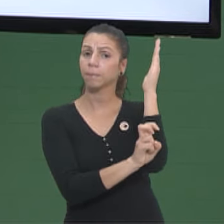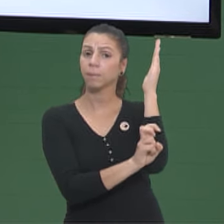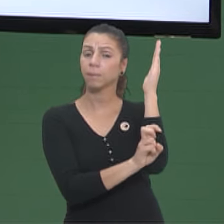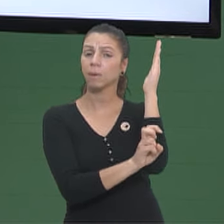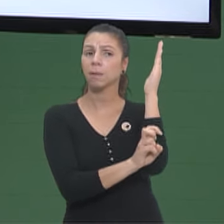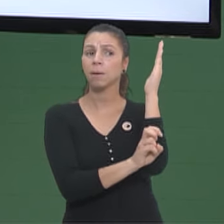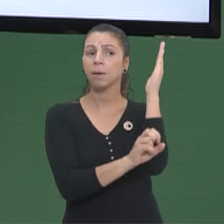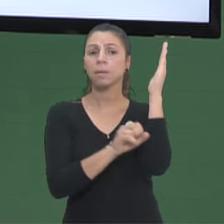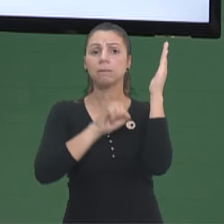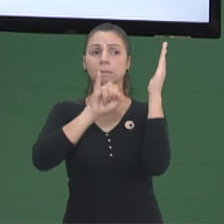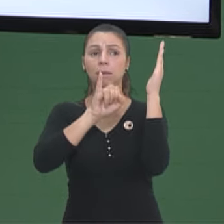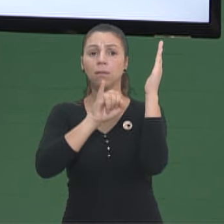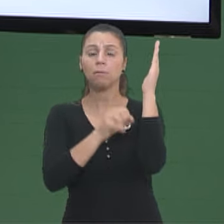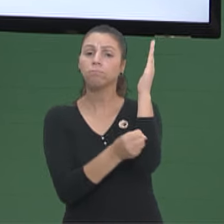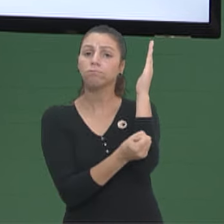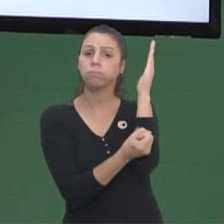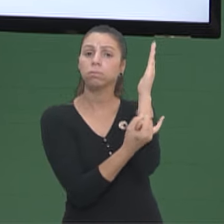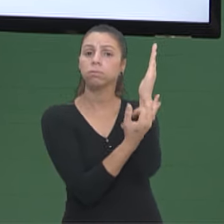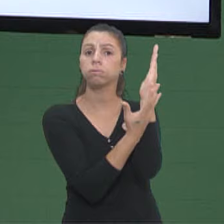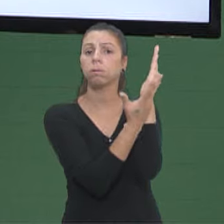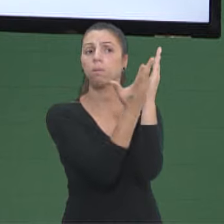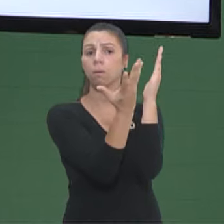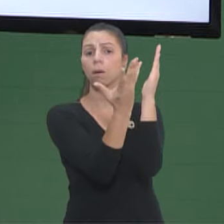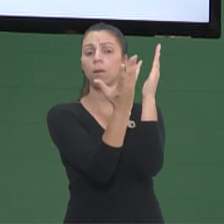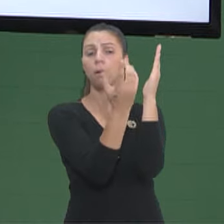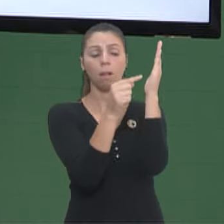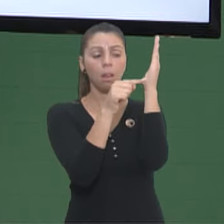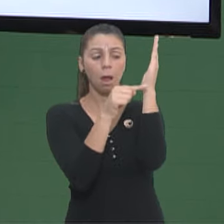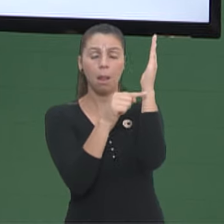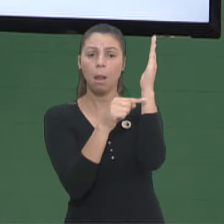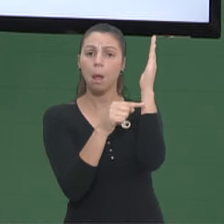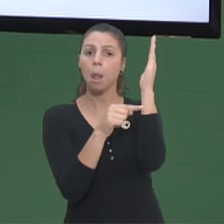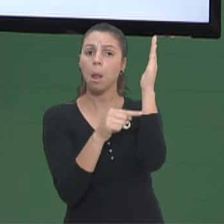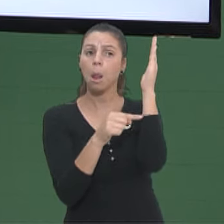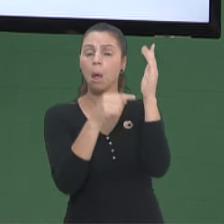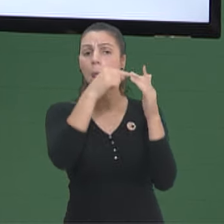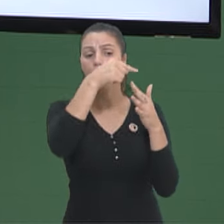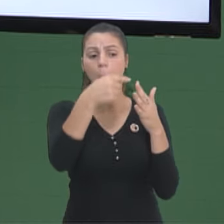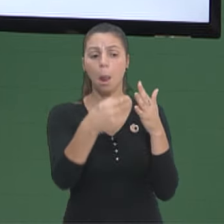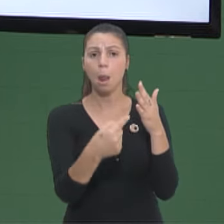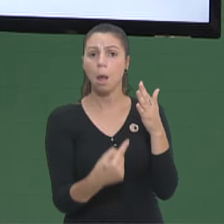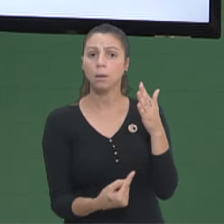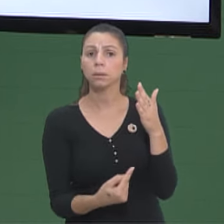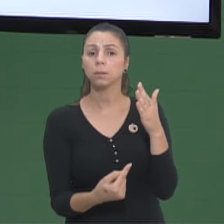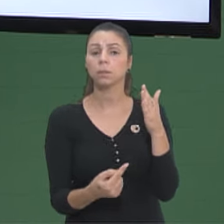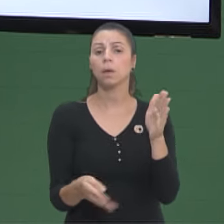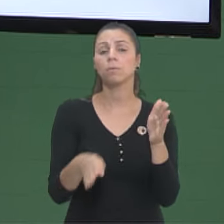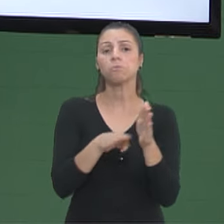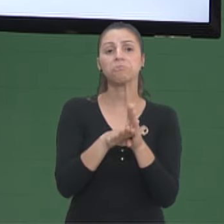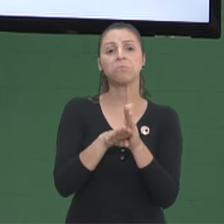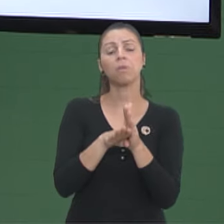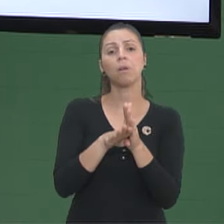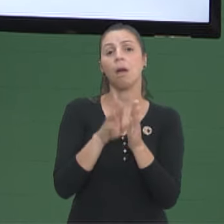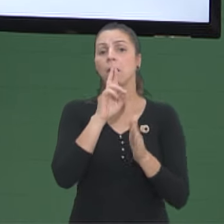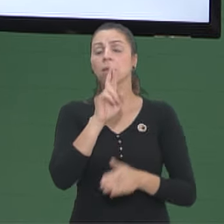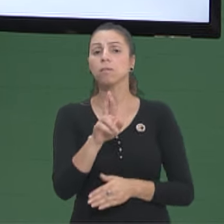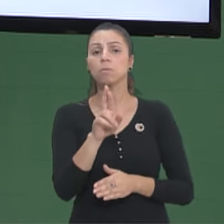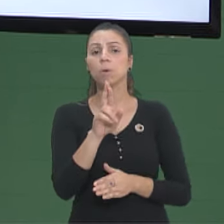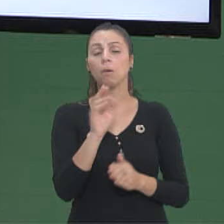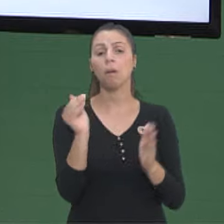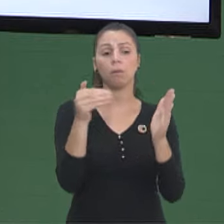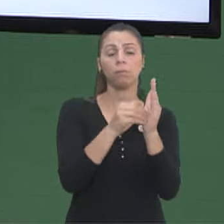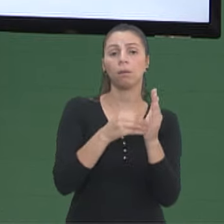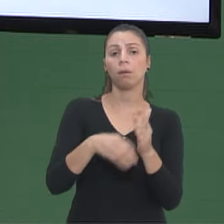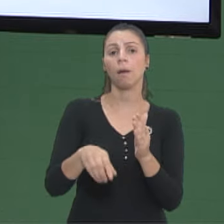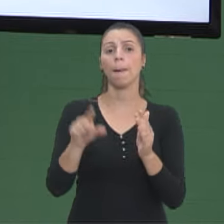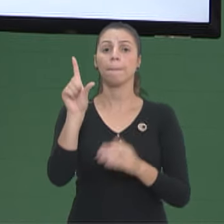eu contar aqui quantas unidades de temperatura eu cheguei até a mínima, entre a mínima e a máxima, eu tenho entre eles, eu